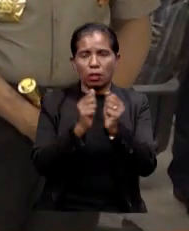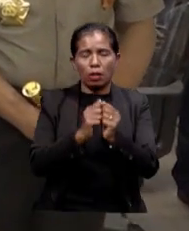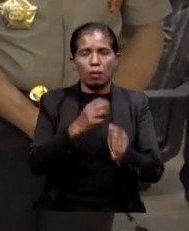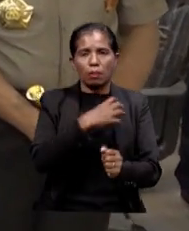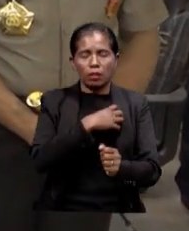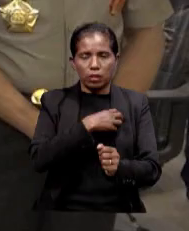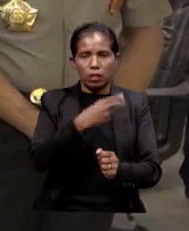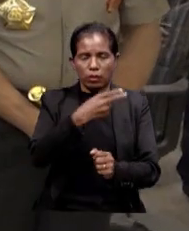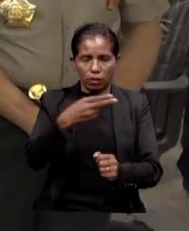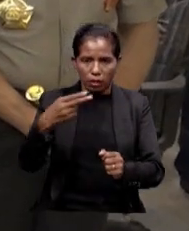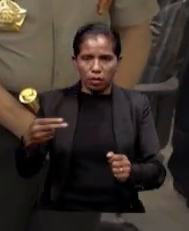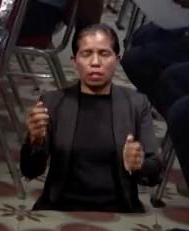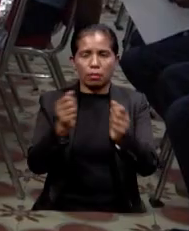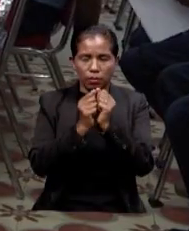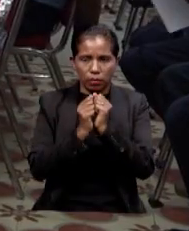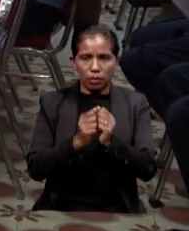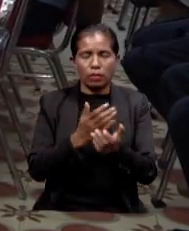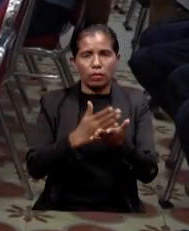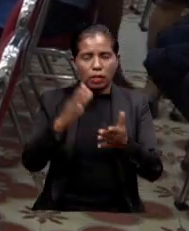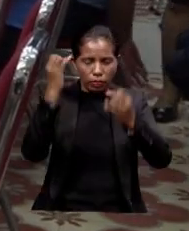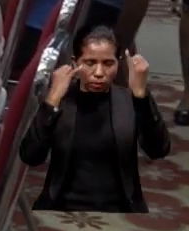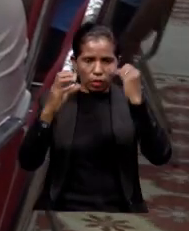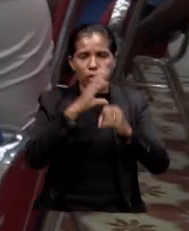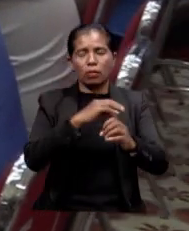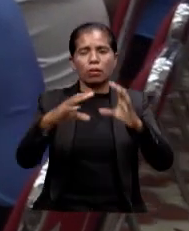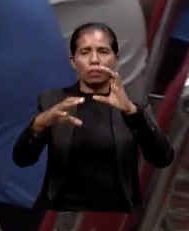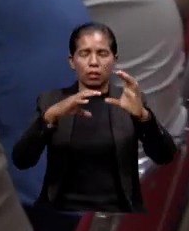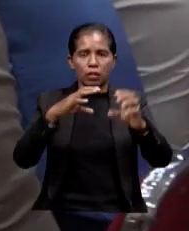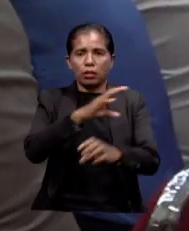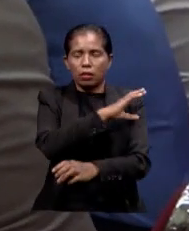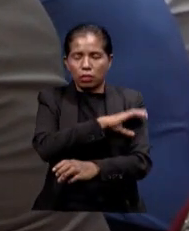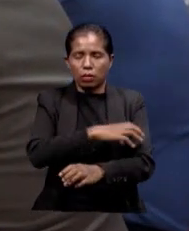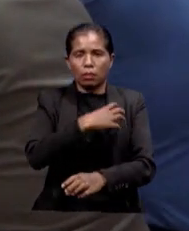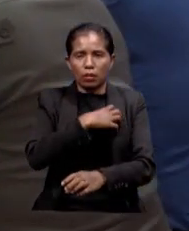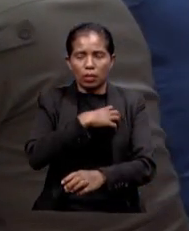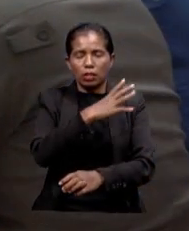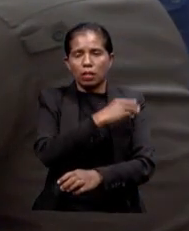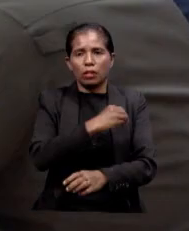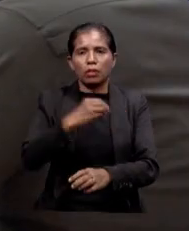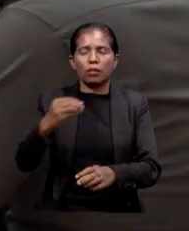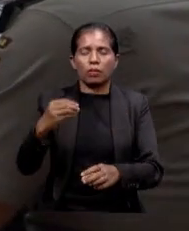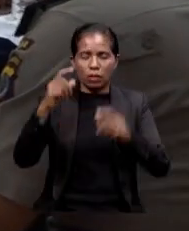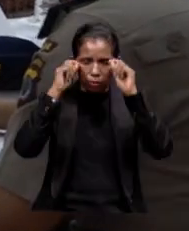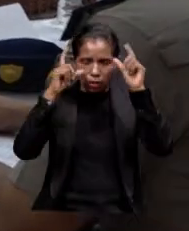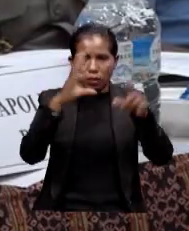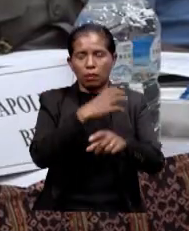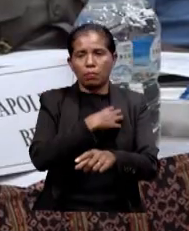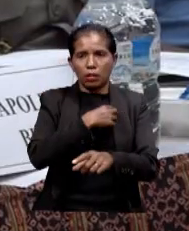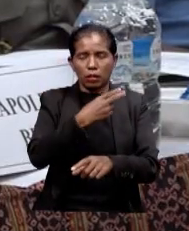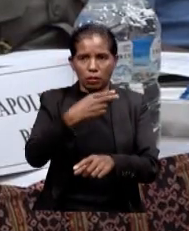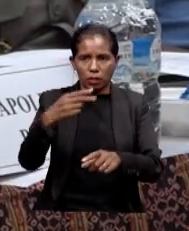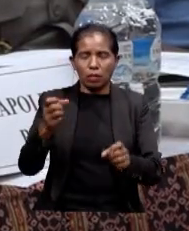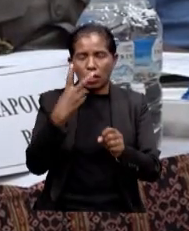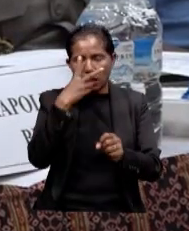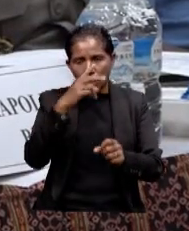NTT, o de melhora relação na comunicação segurança entre PNTL e no Polda NTT, o de controla atividade